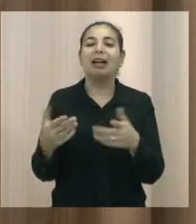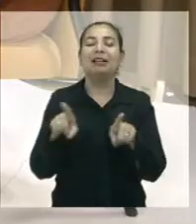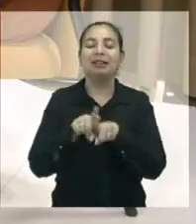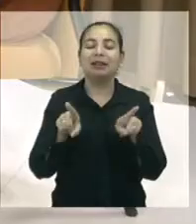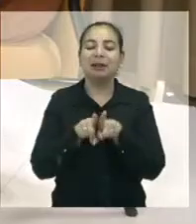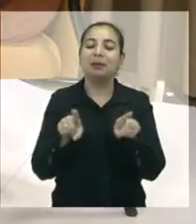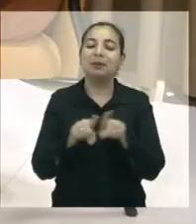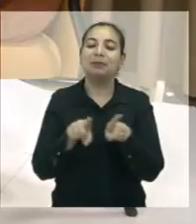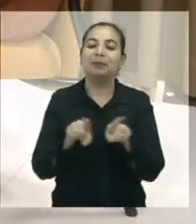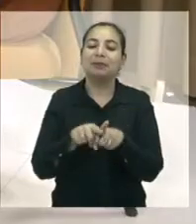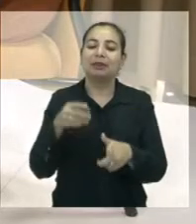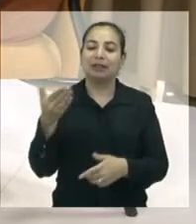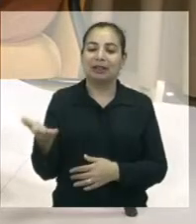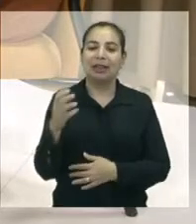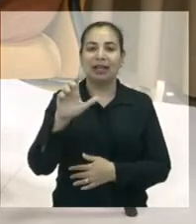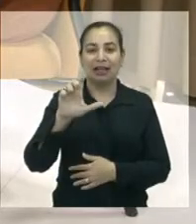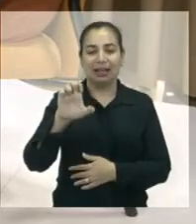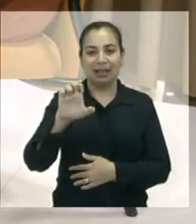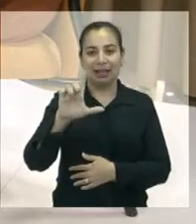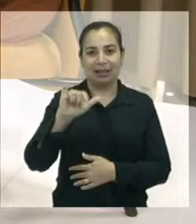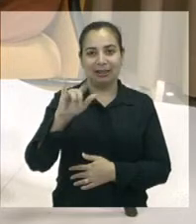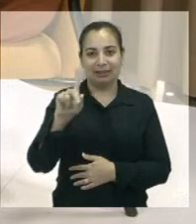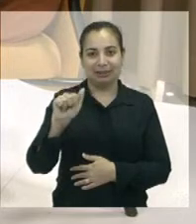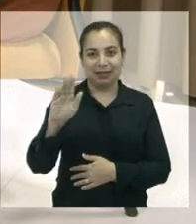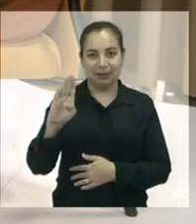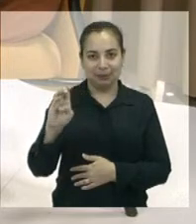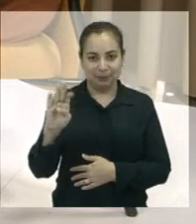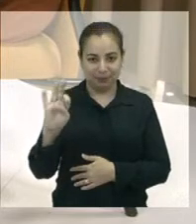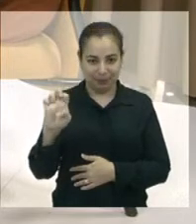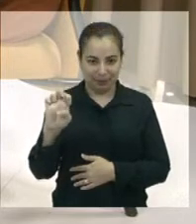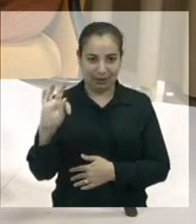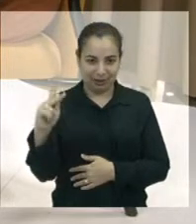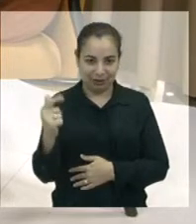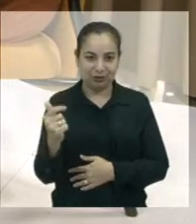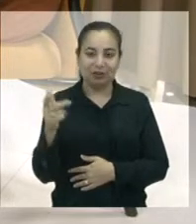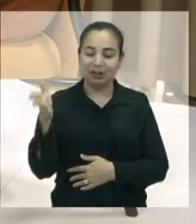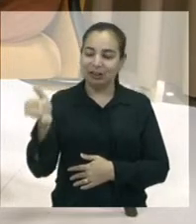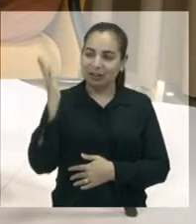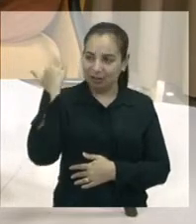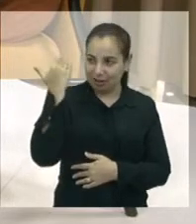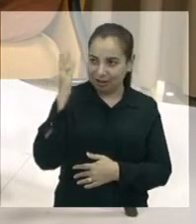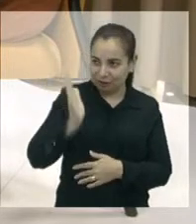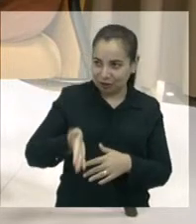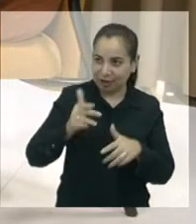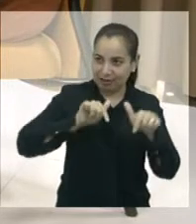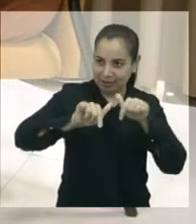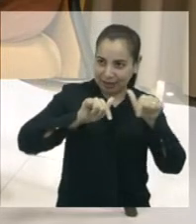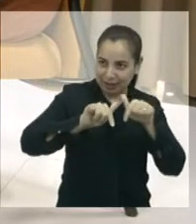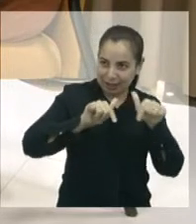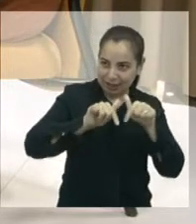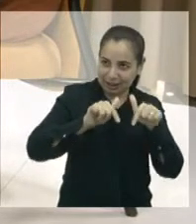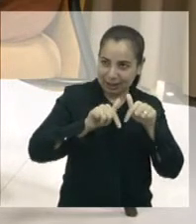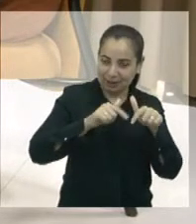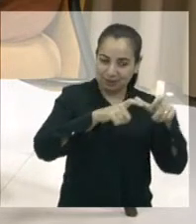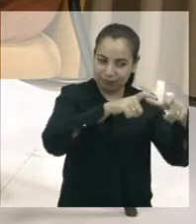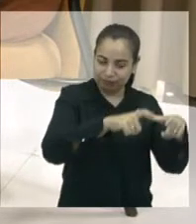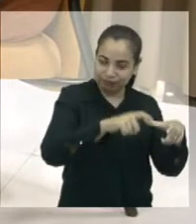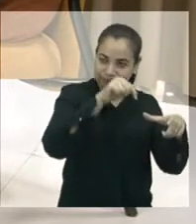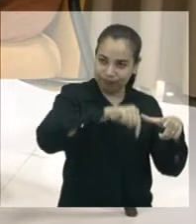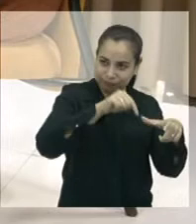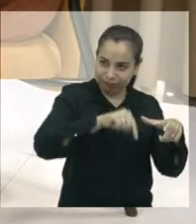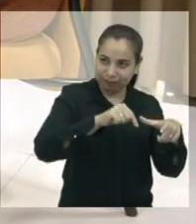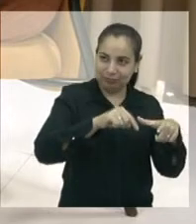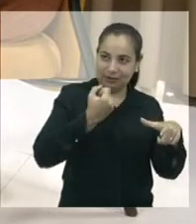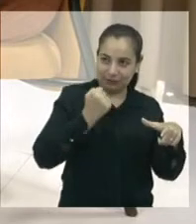começar, doutora Elizabeth? Você já fazia parte da Defensoria, então, pelo que a gente vê, dentro desse núcleo de habitação. Afinal